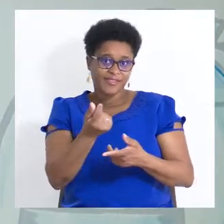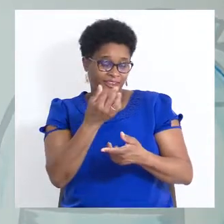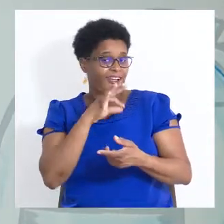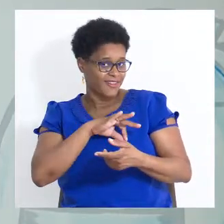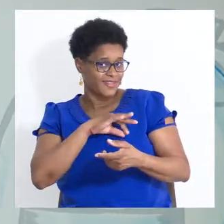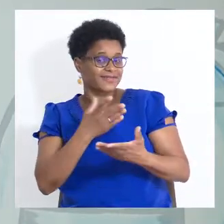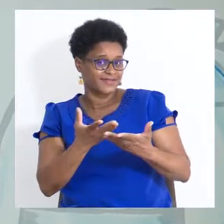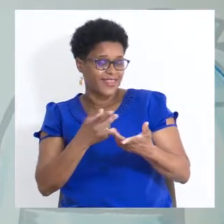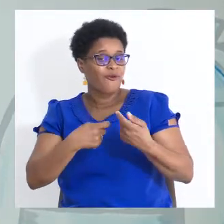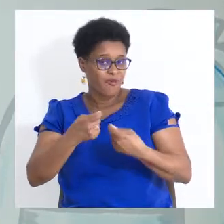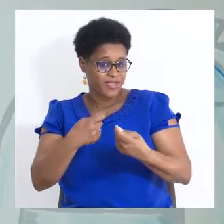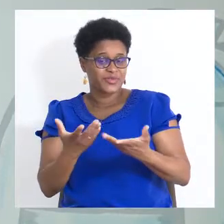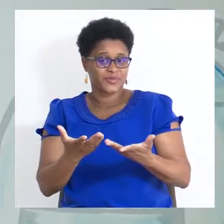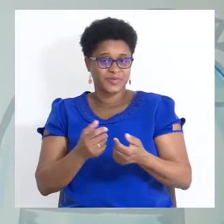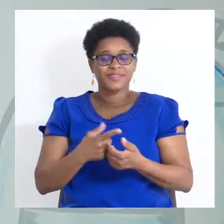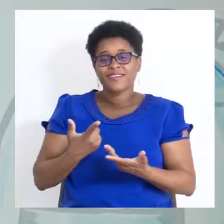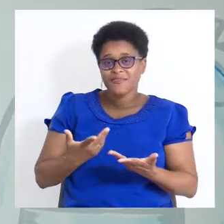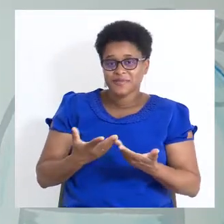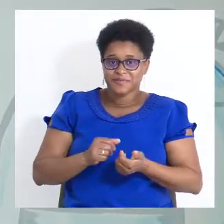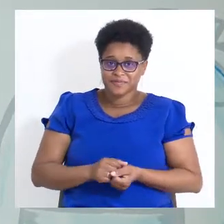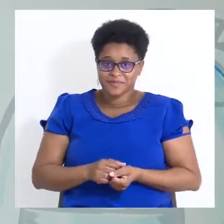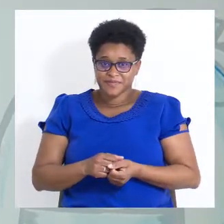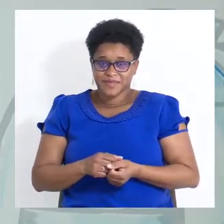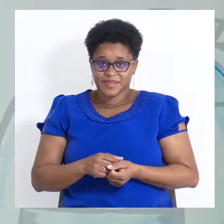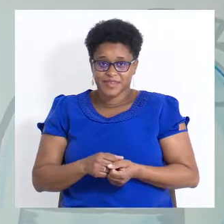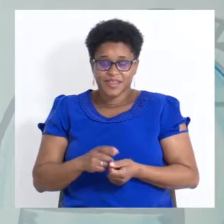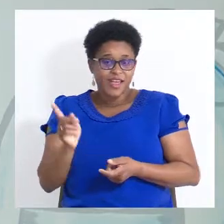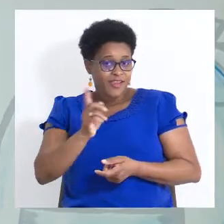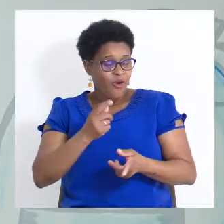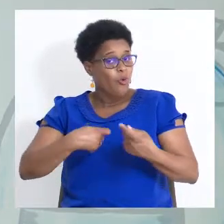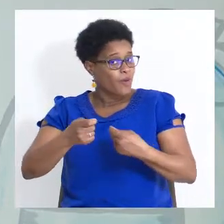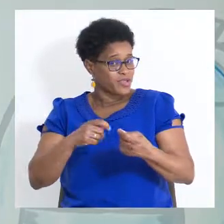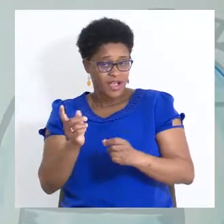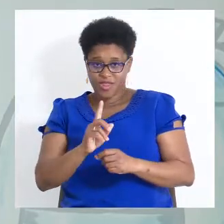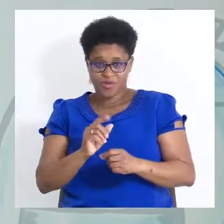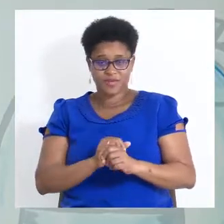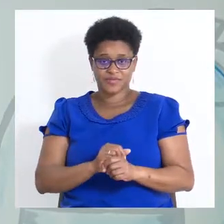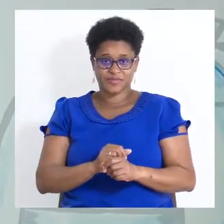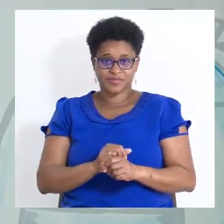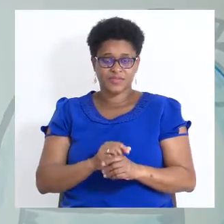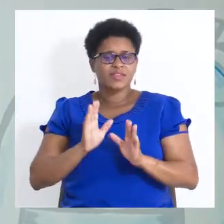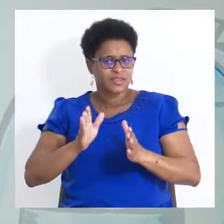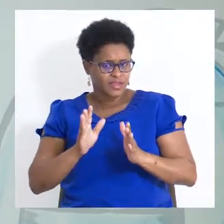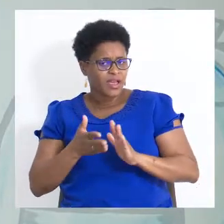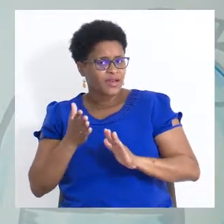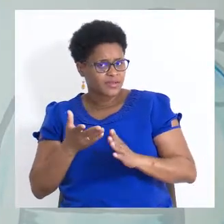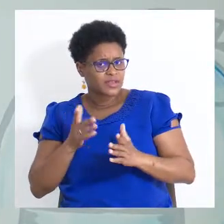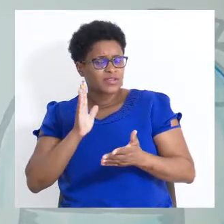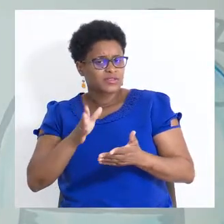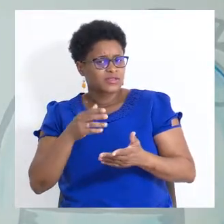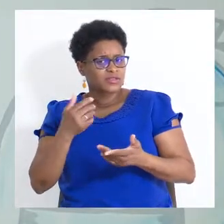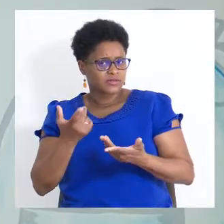ganhas, não é? É comércio. Então, é não comercial, ok? Não comercial imediatamente